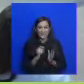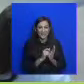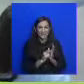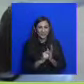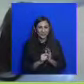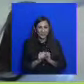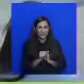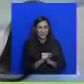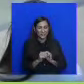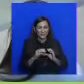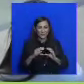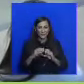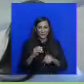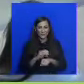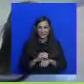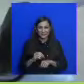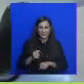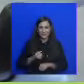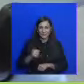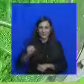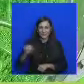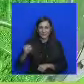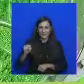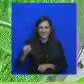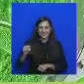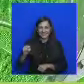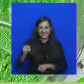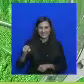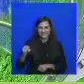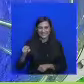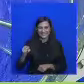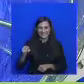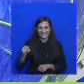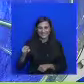Anote aí, bola cinza número 8.